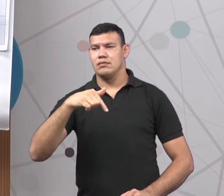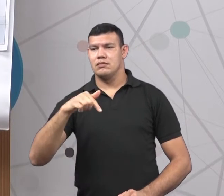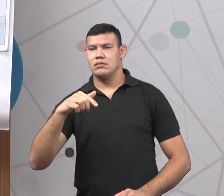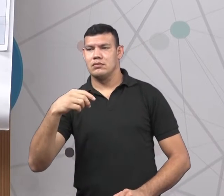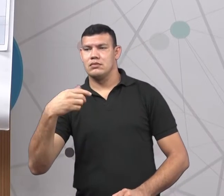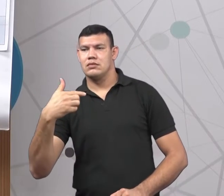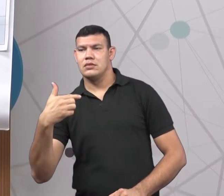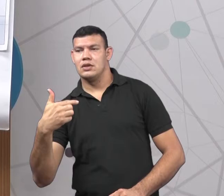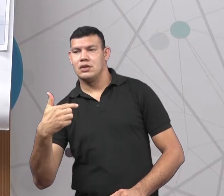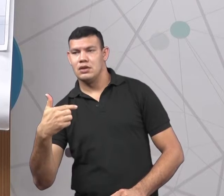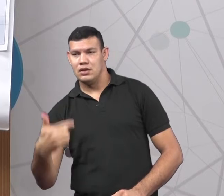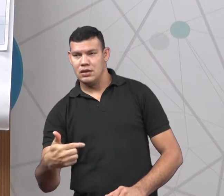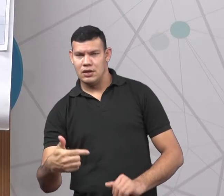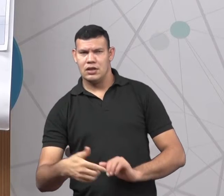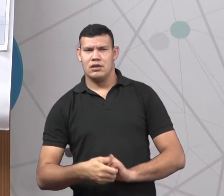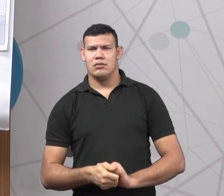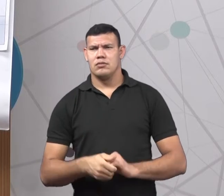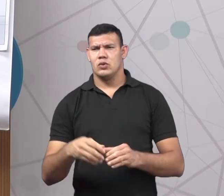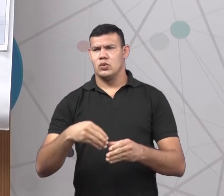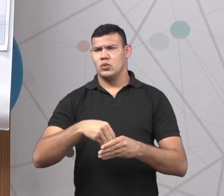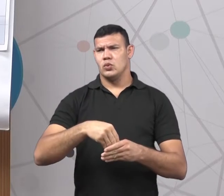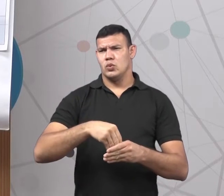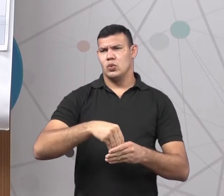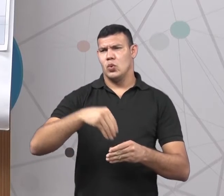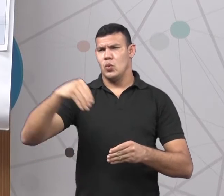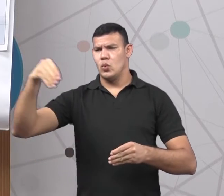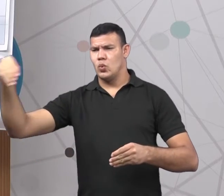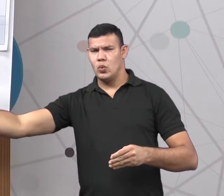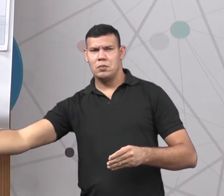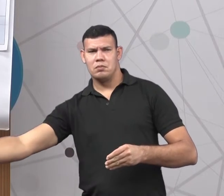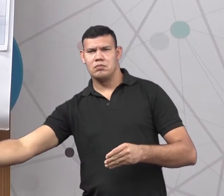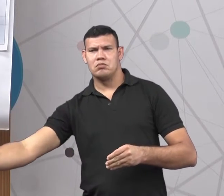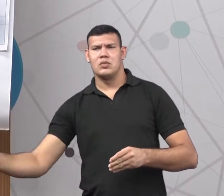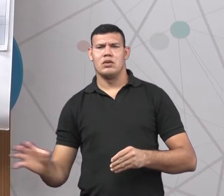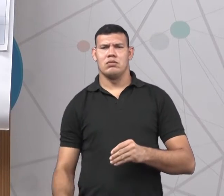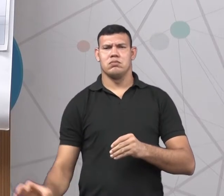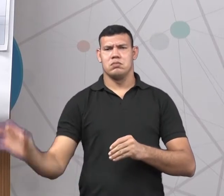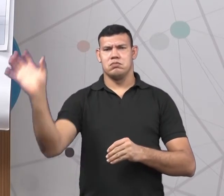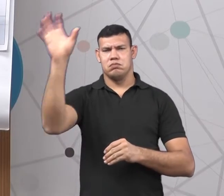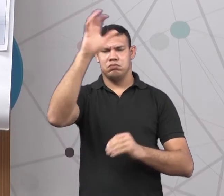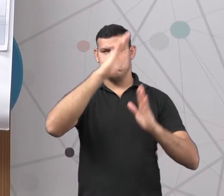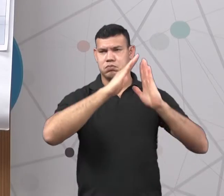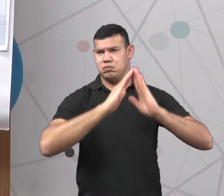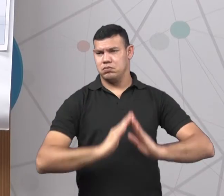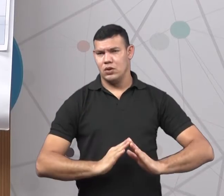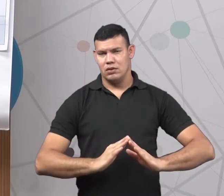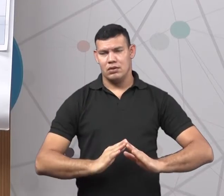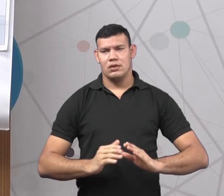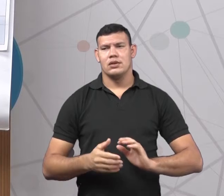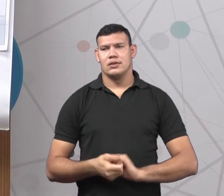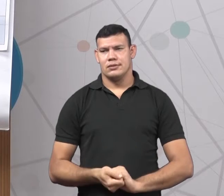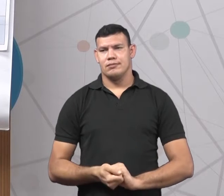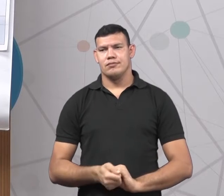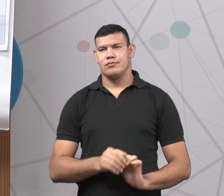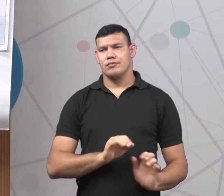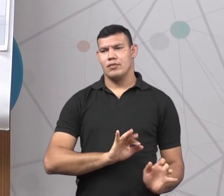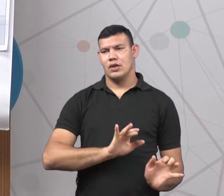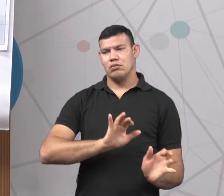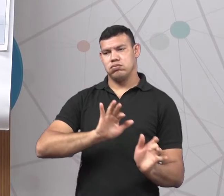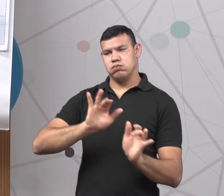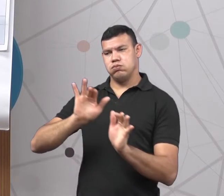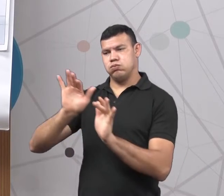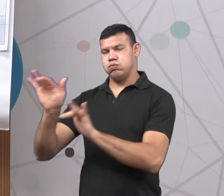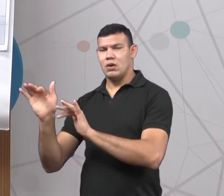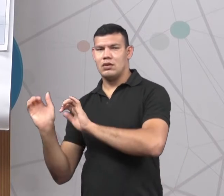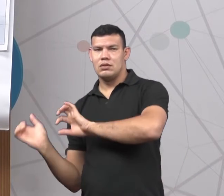1.272.413 pessoas saíram da região Nordeste para ir para outra região. É aquele fluxo migratório que a